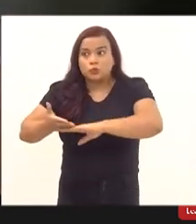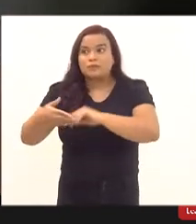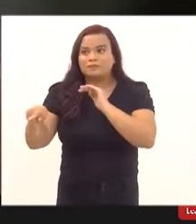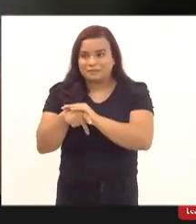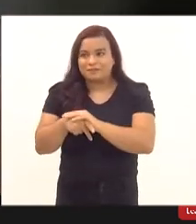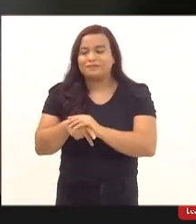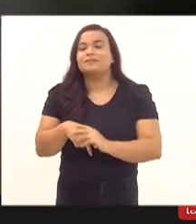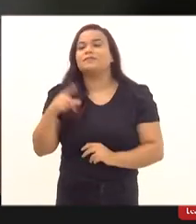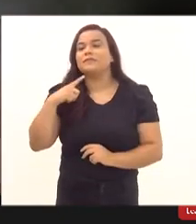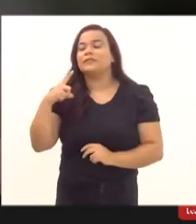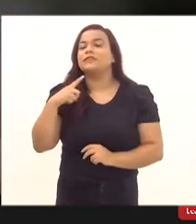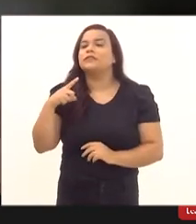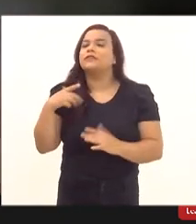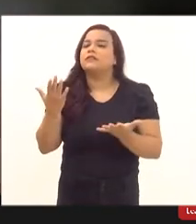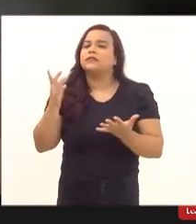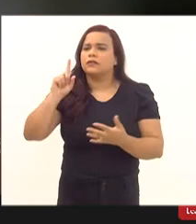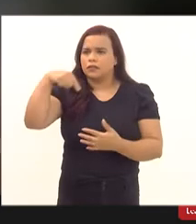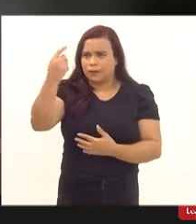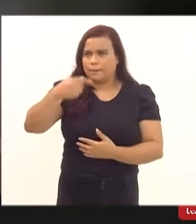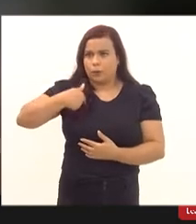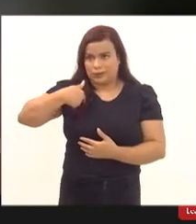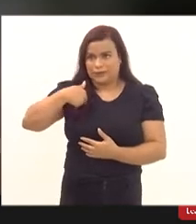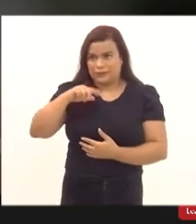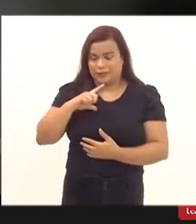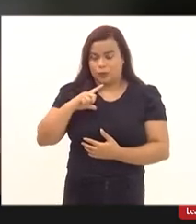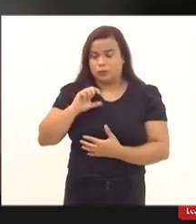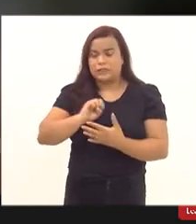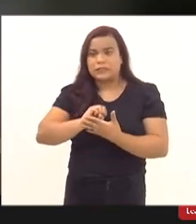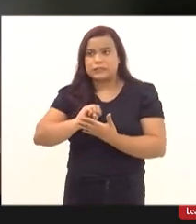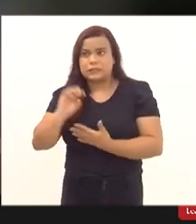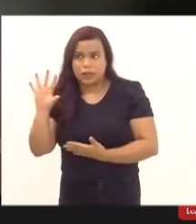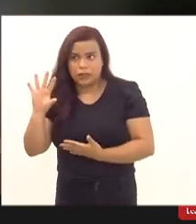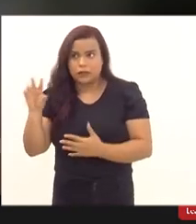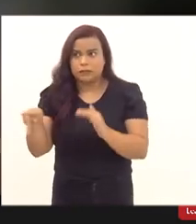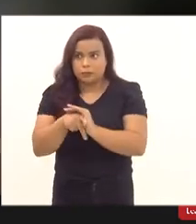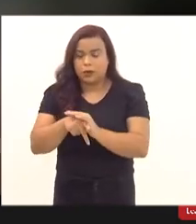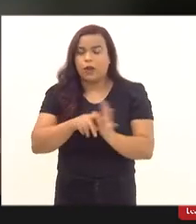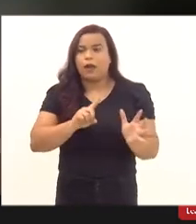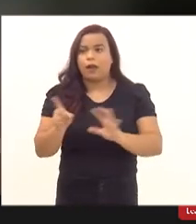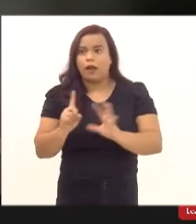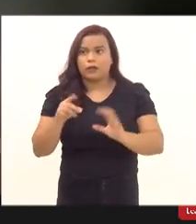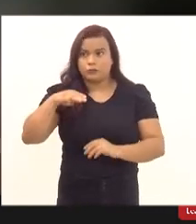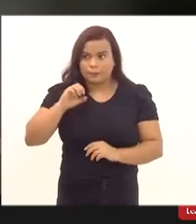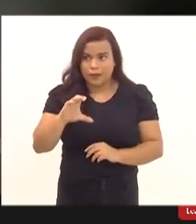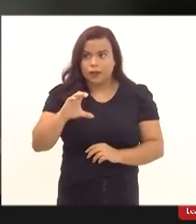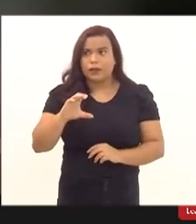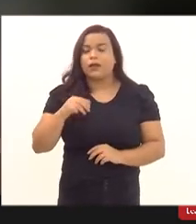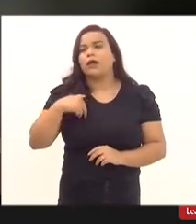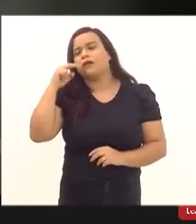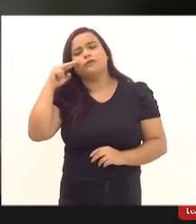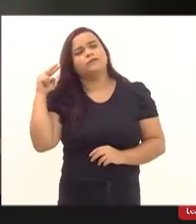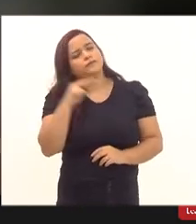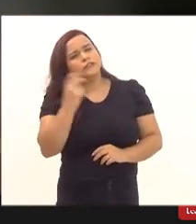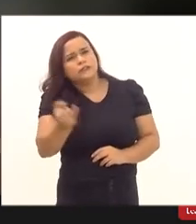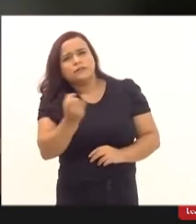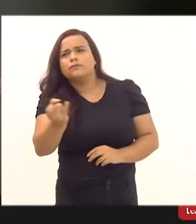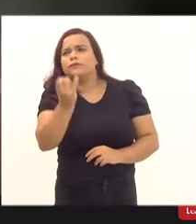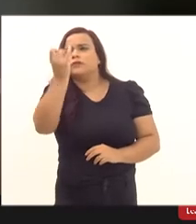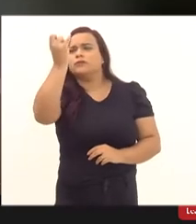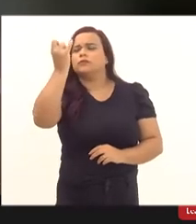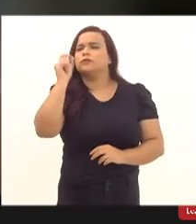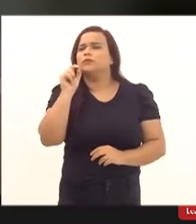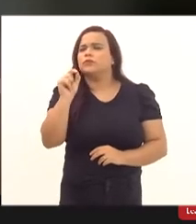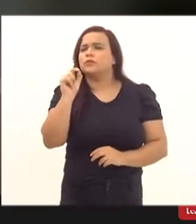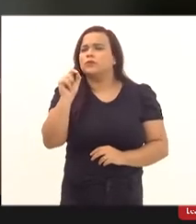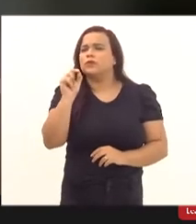da Rádio MEC com a criação da sua né que com o nosso Renato Rocha a gente viu a grande importância de defender